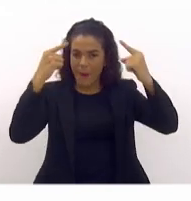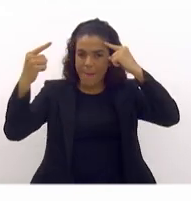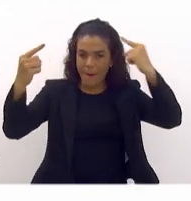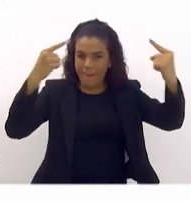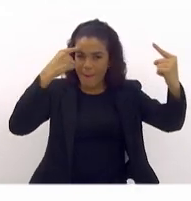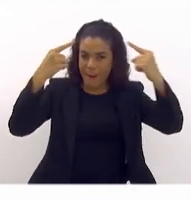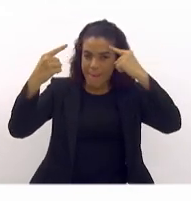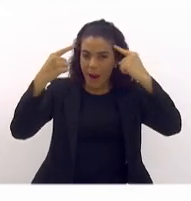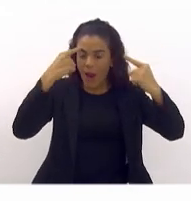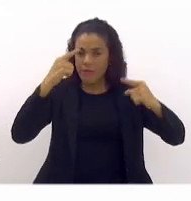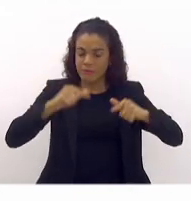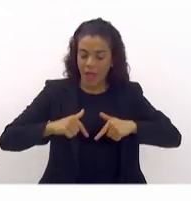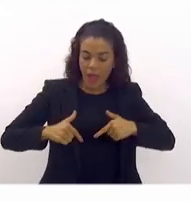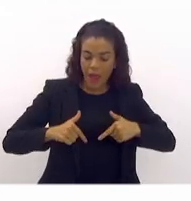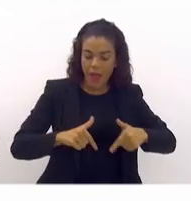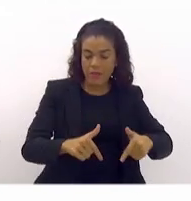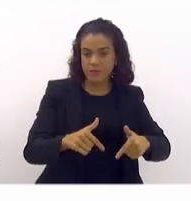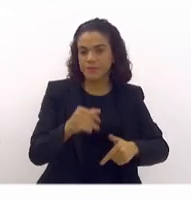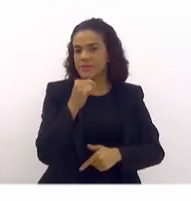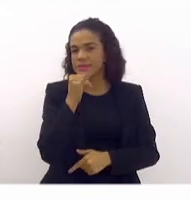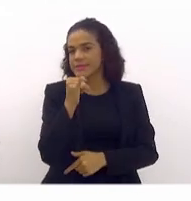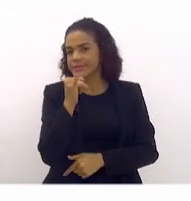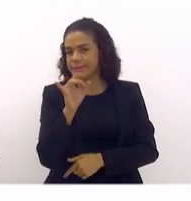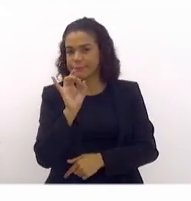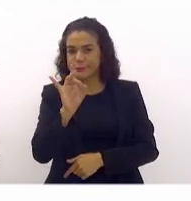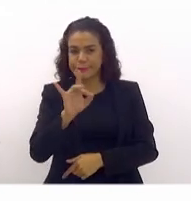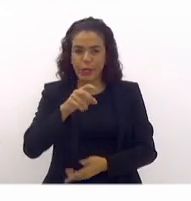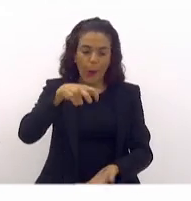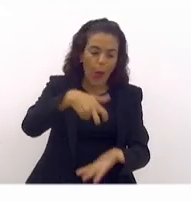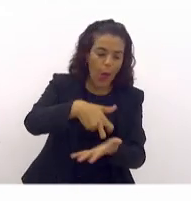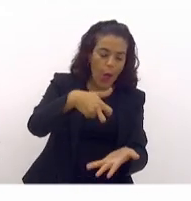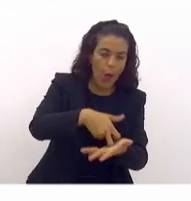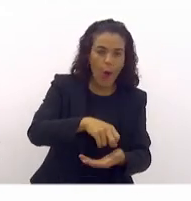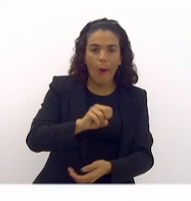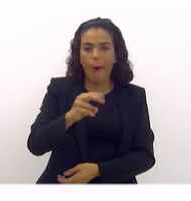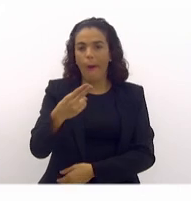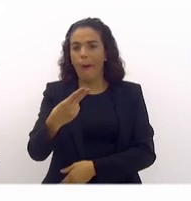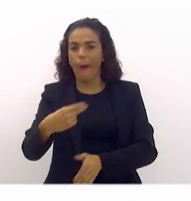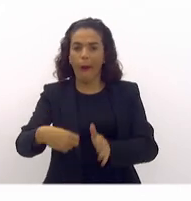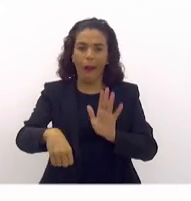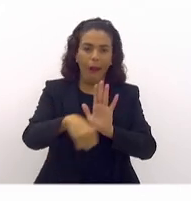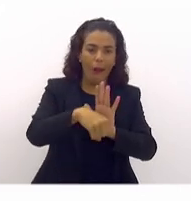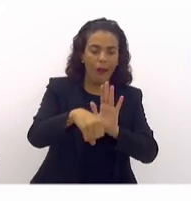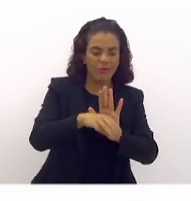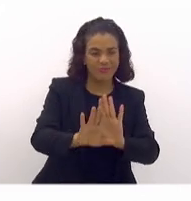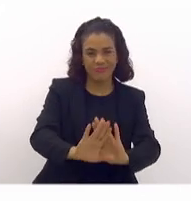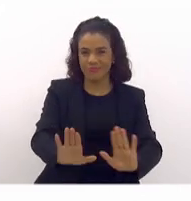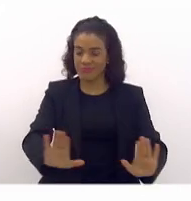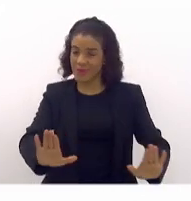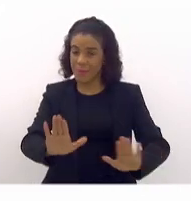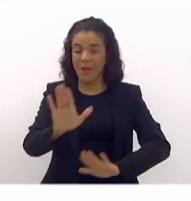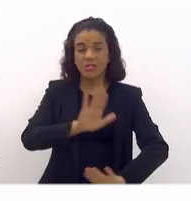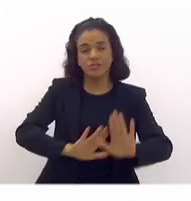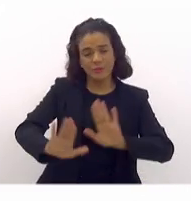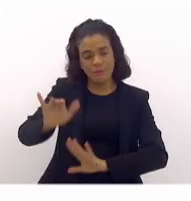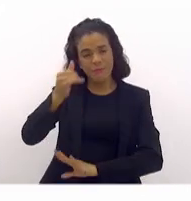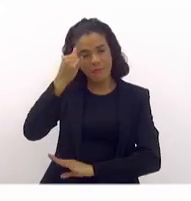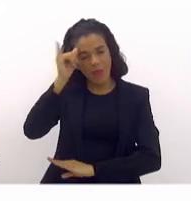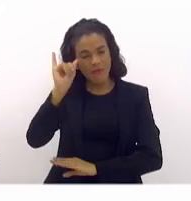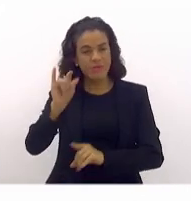sejam só, por exemplo, punitivistas ou penais, mas também de prevenção,